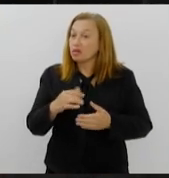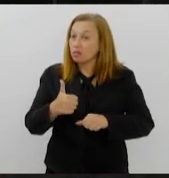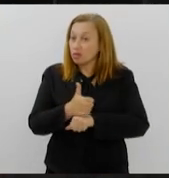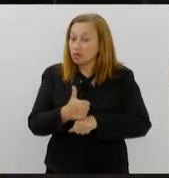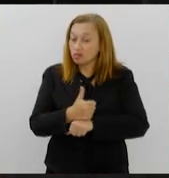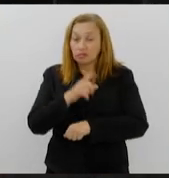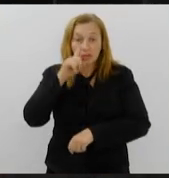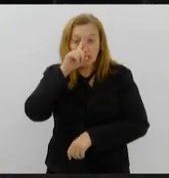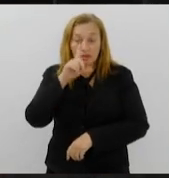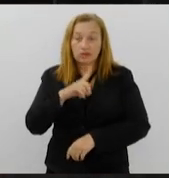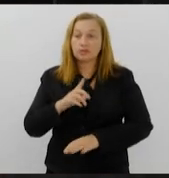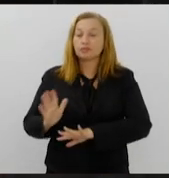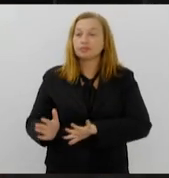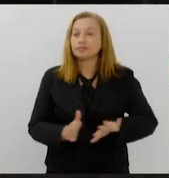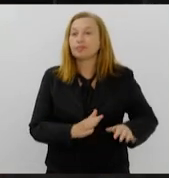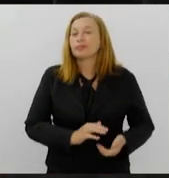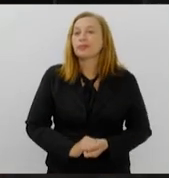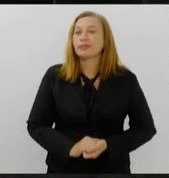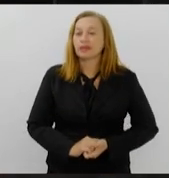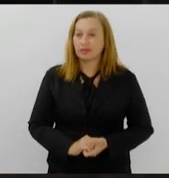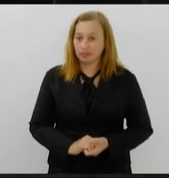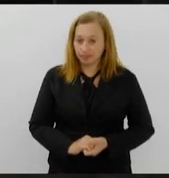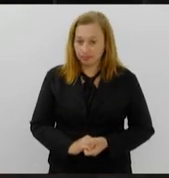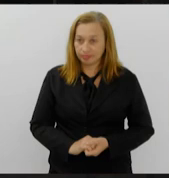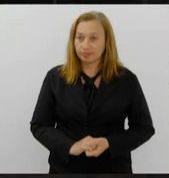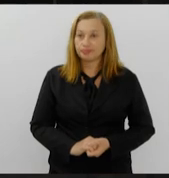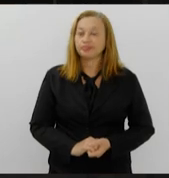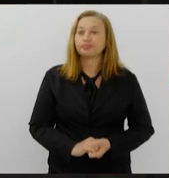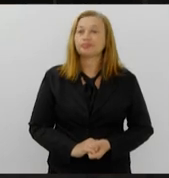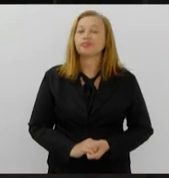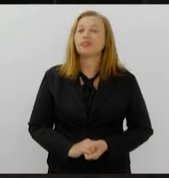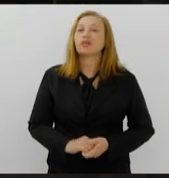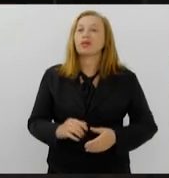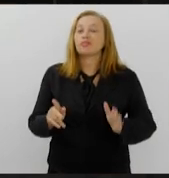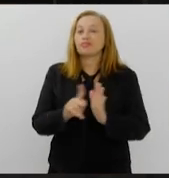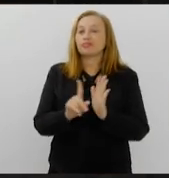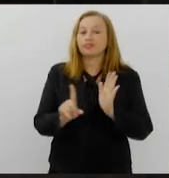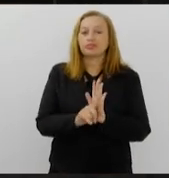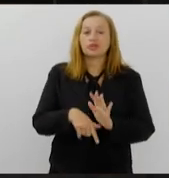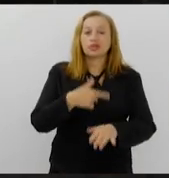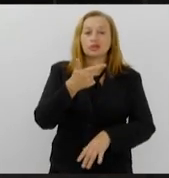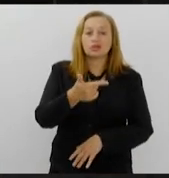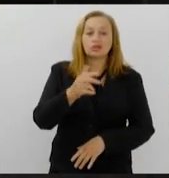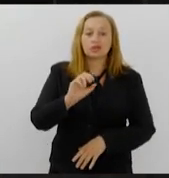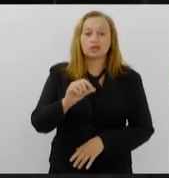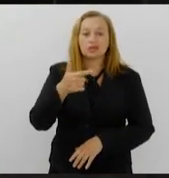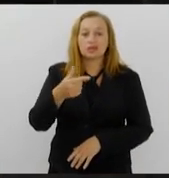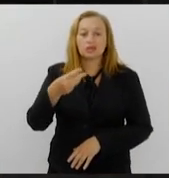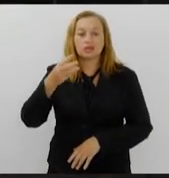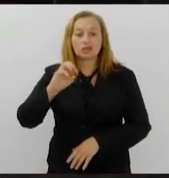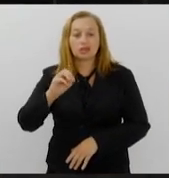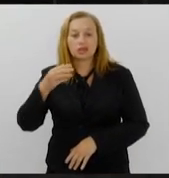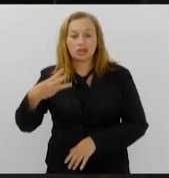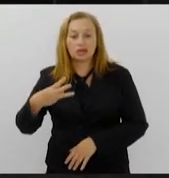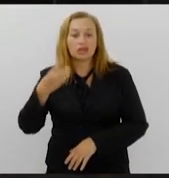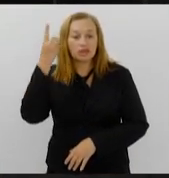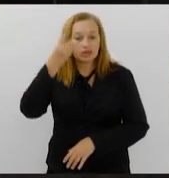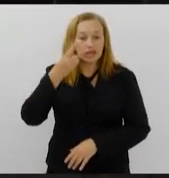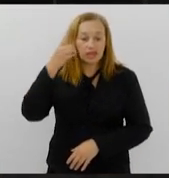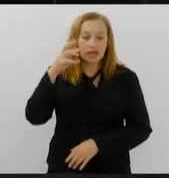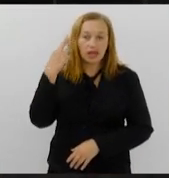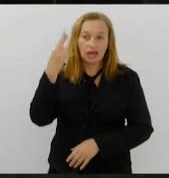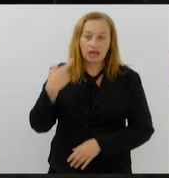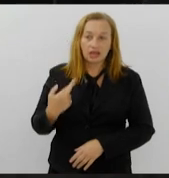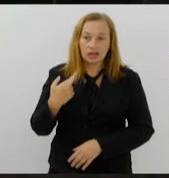risco. Anuncio, em primeira discussão, o projeto de lei número 203, de 23, de autoria da deputada Renata Souza,